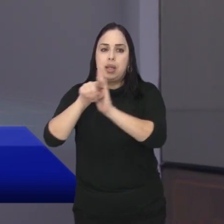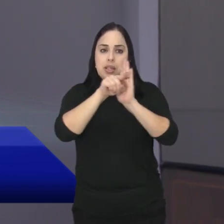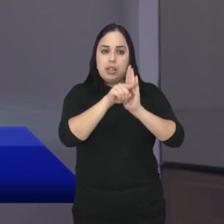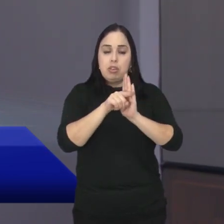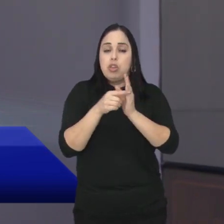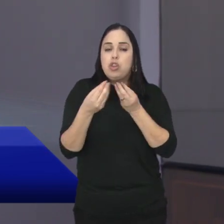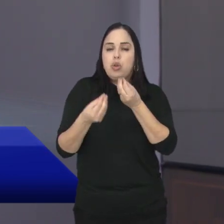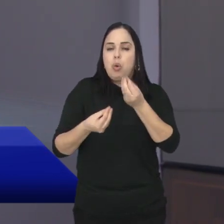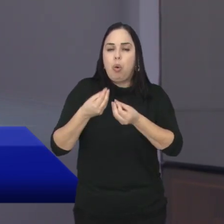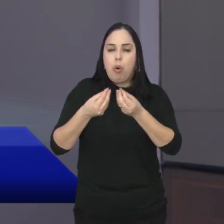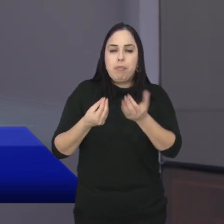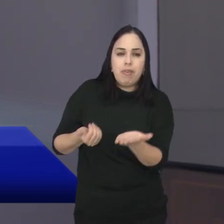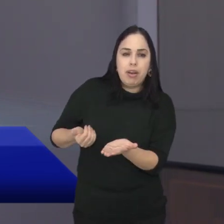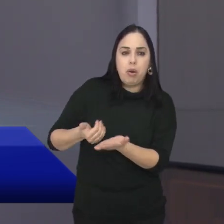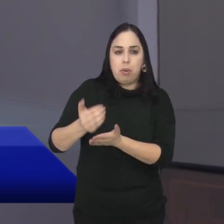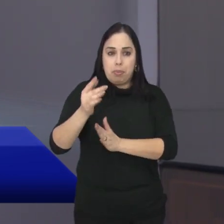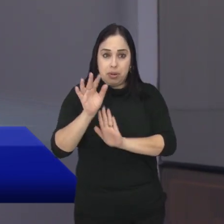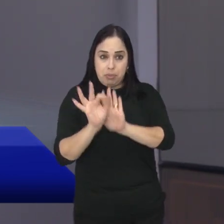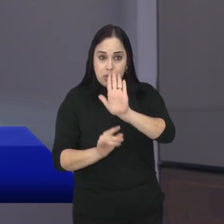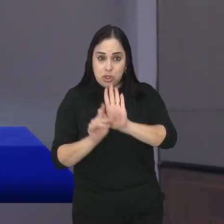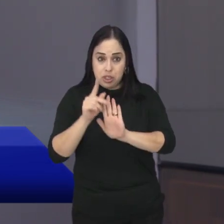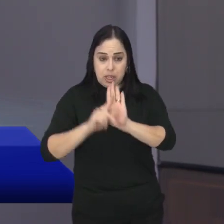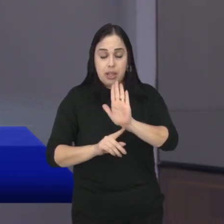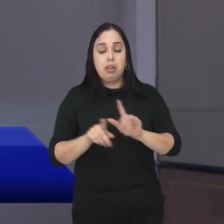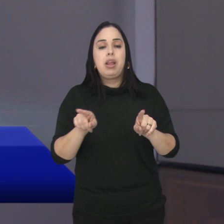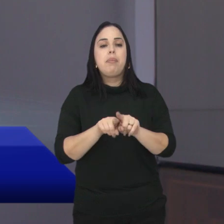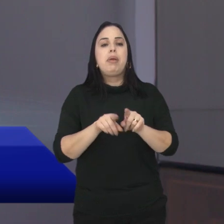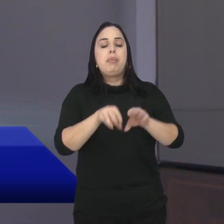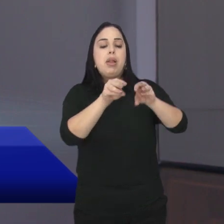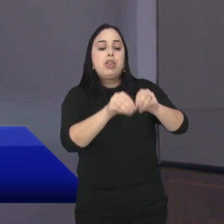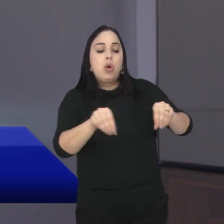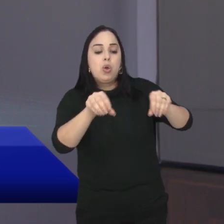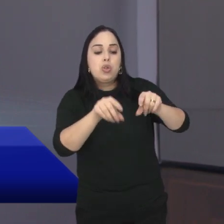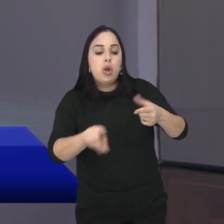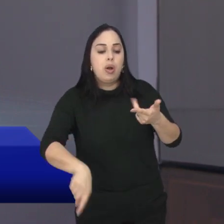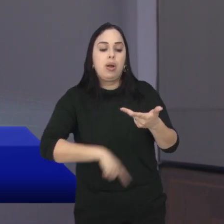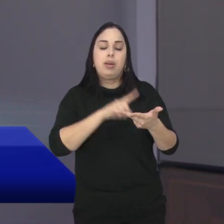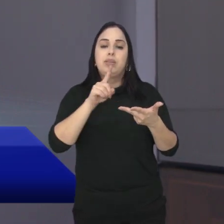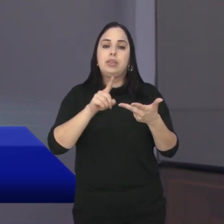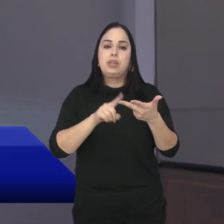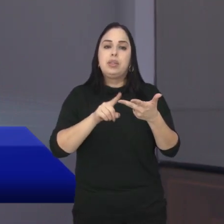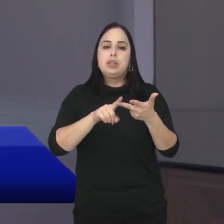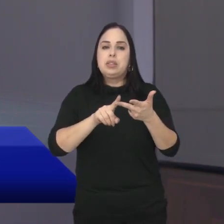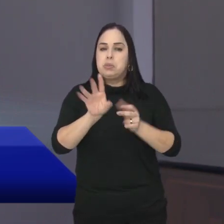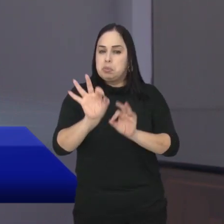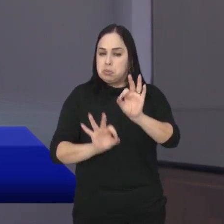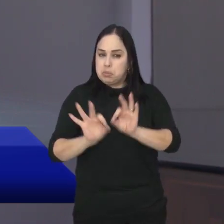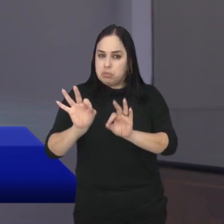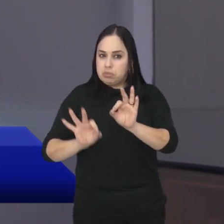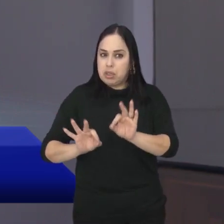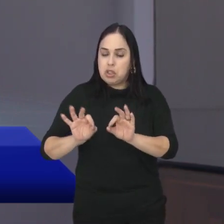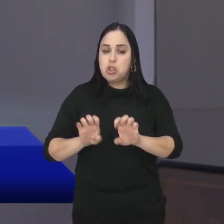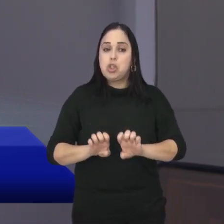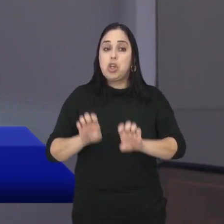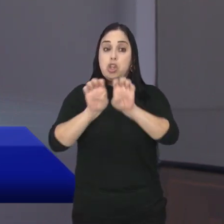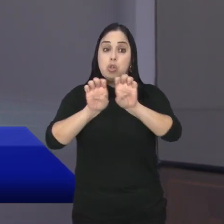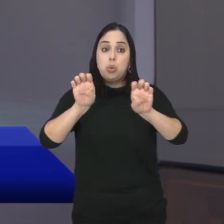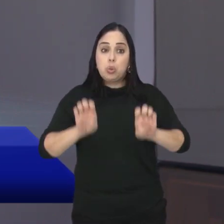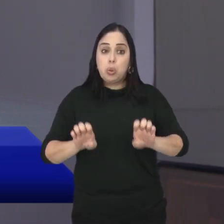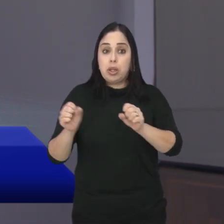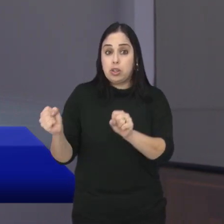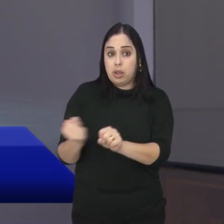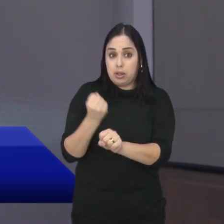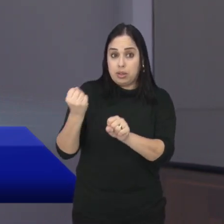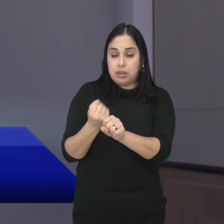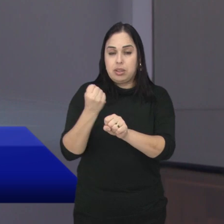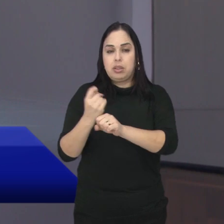fato, do trecho a ser implantado o projeto, sondagem do solo, desenvolvimento dos projetos executivos em termos de estrutura